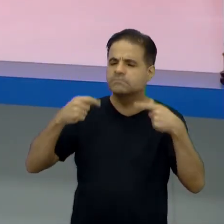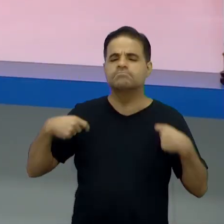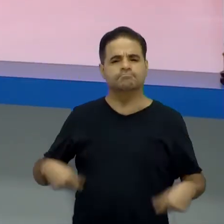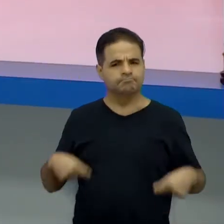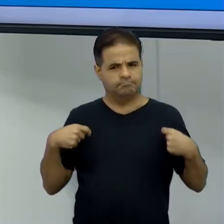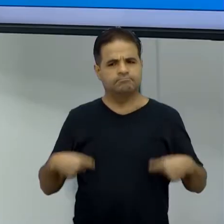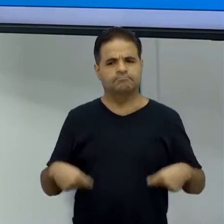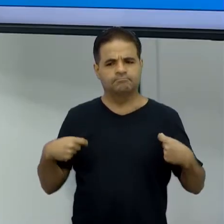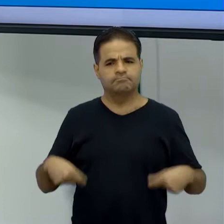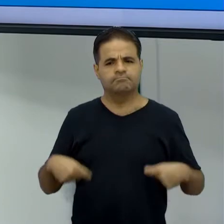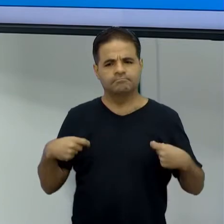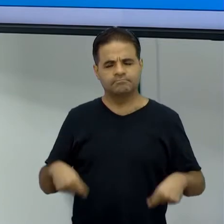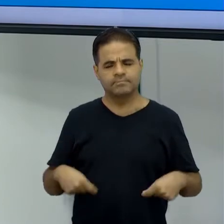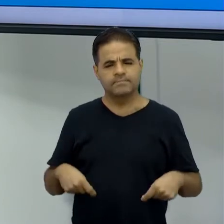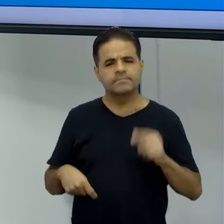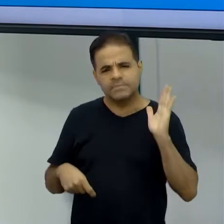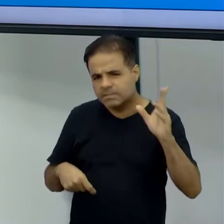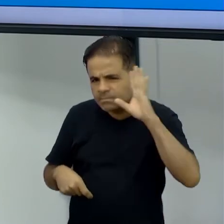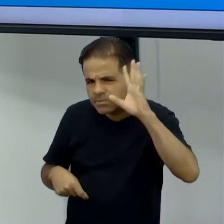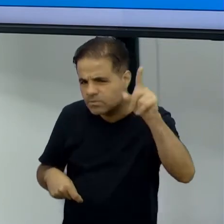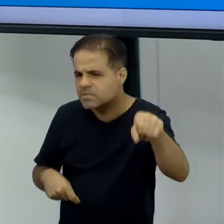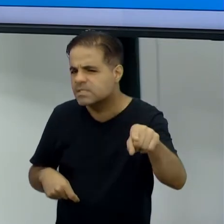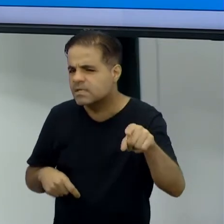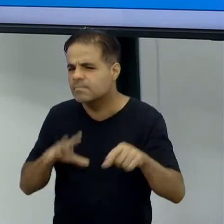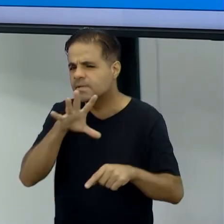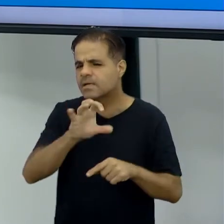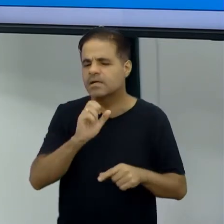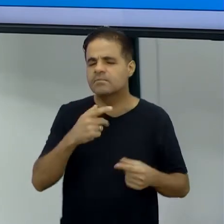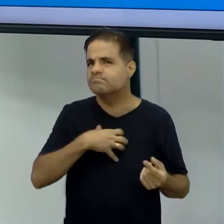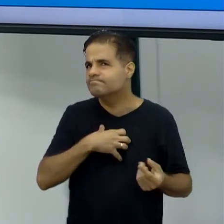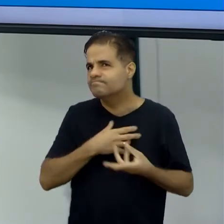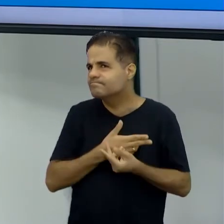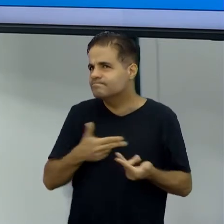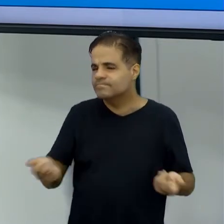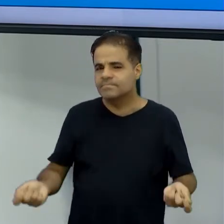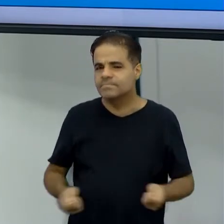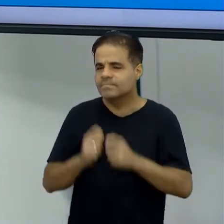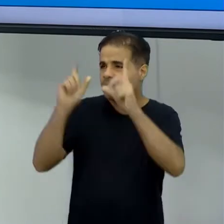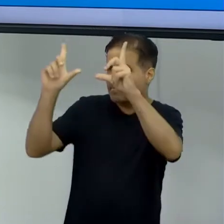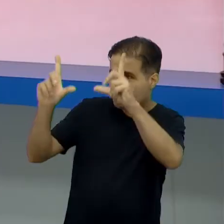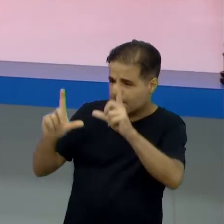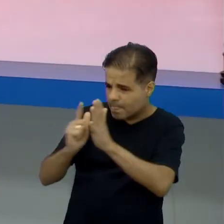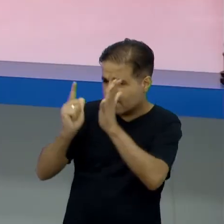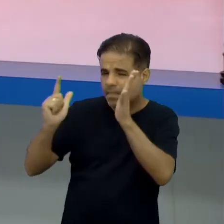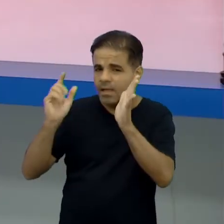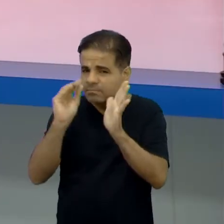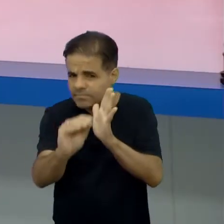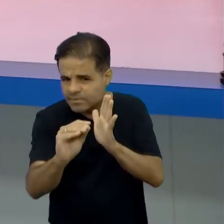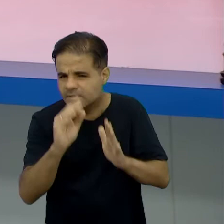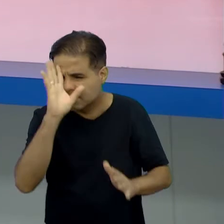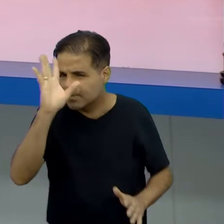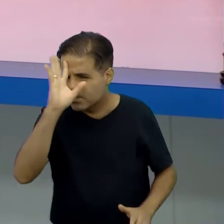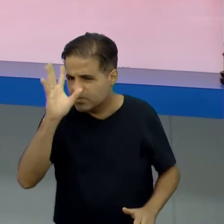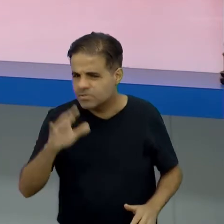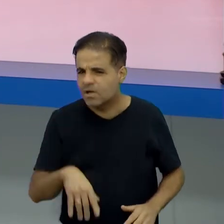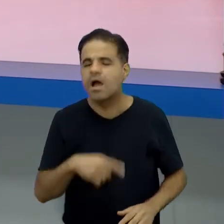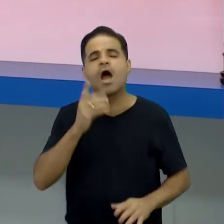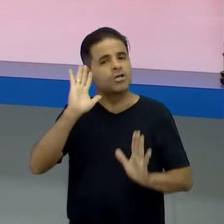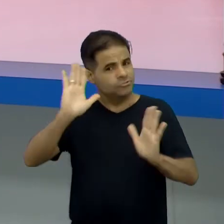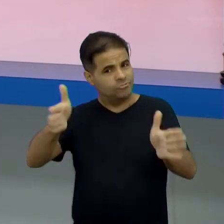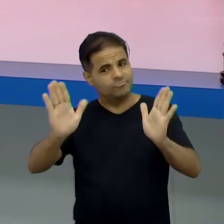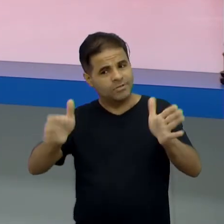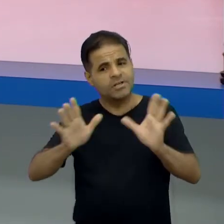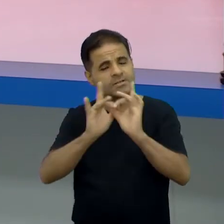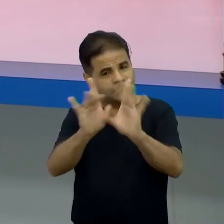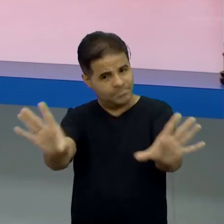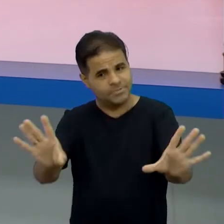Nossa. Agora, já pensou você pegando um momento seu daquele e fazendo uma fotorreportagem? Então, eu assisti trechos do vídeo, a aula tá